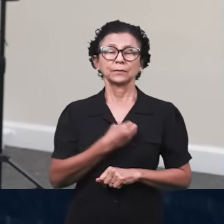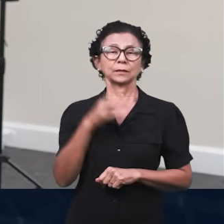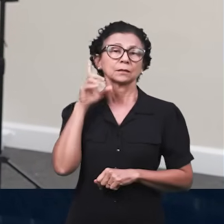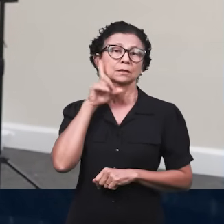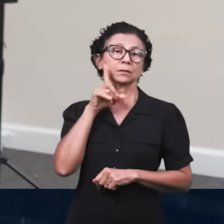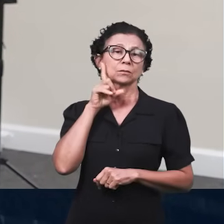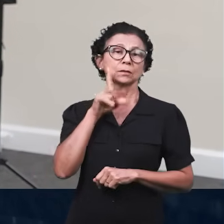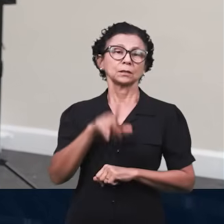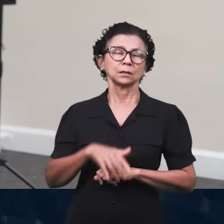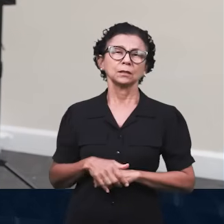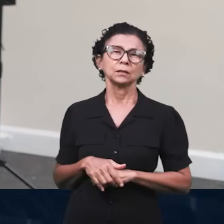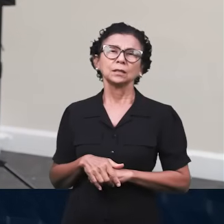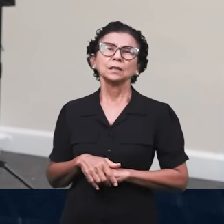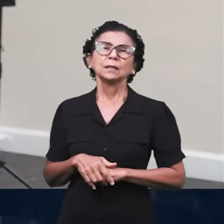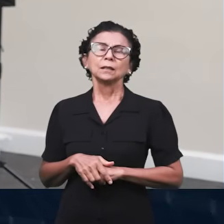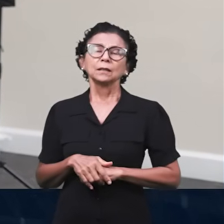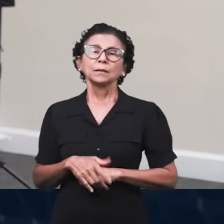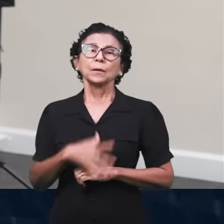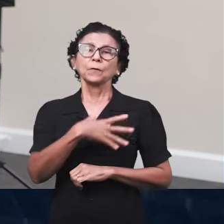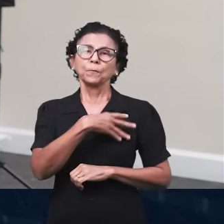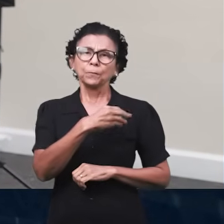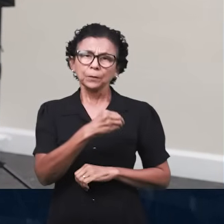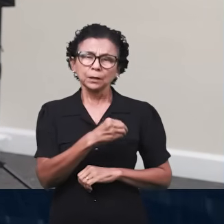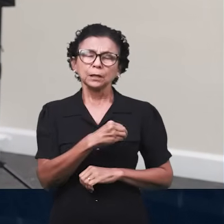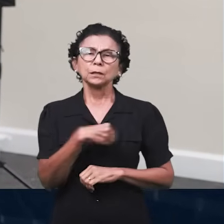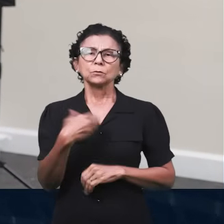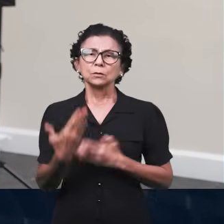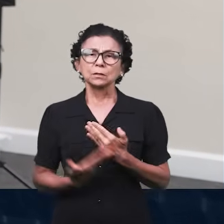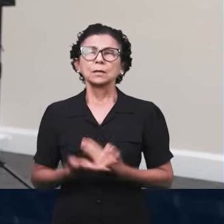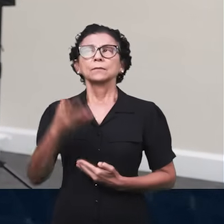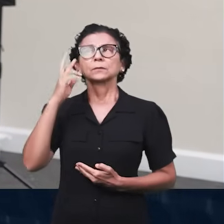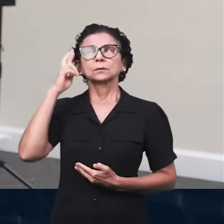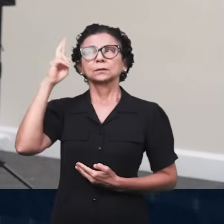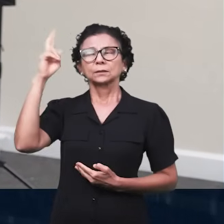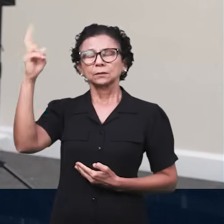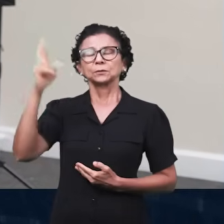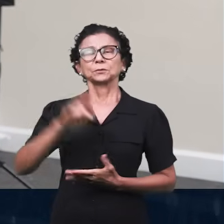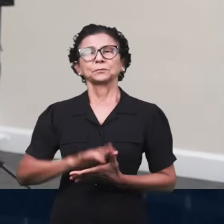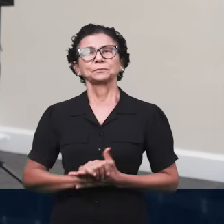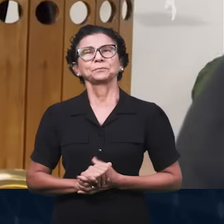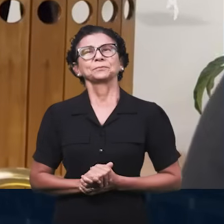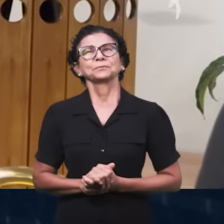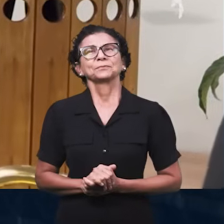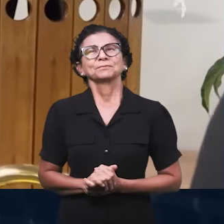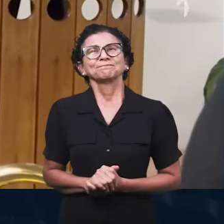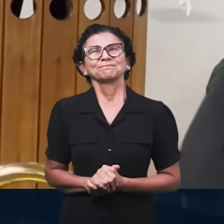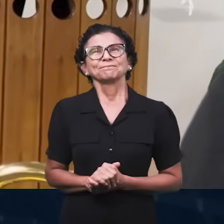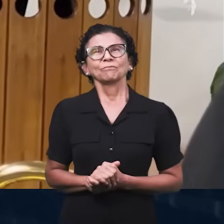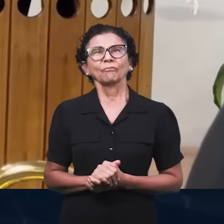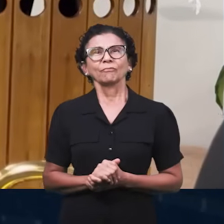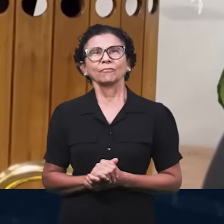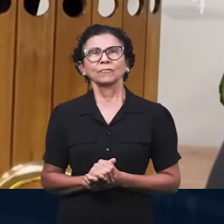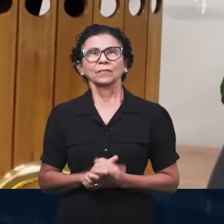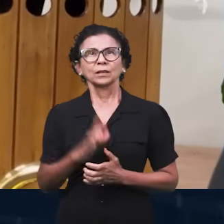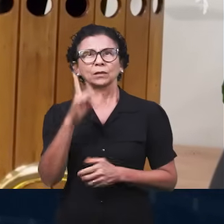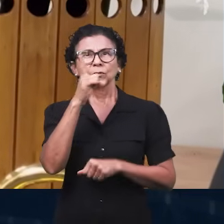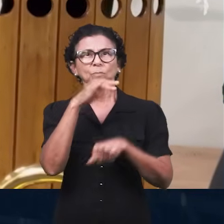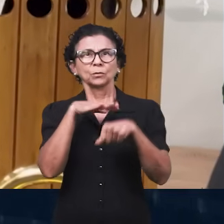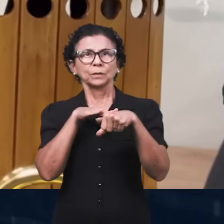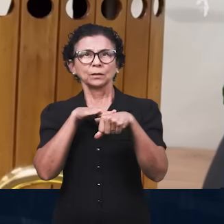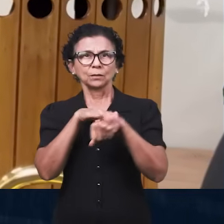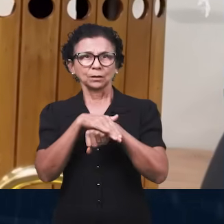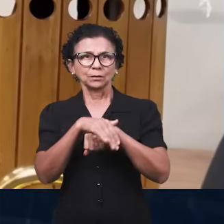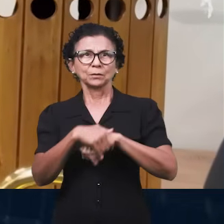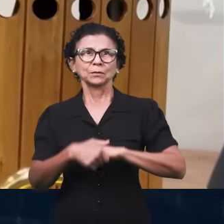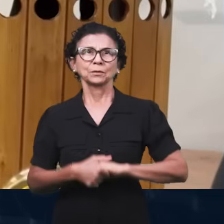dos nossos irmãos que já vieram há mais tempo, e é uma grande alegria estar aqui com os irmãos. No domingo à noite, a ICM Orlando